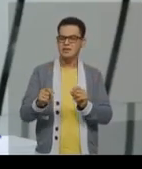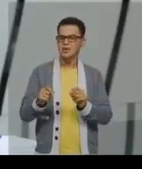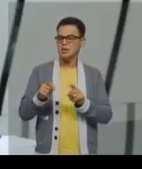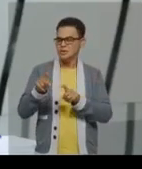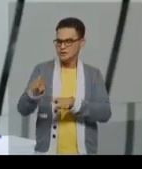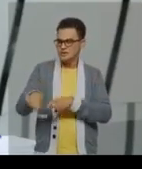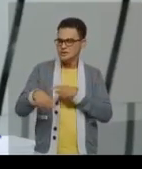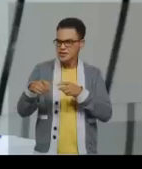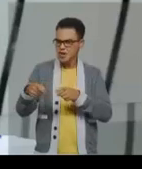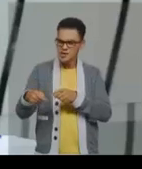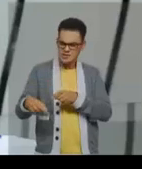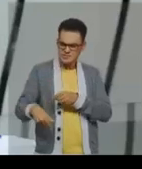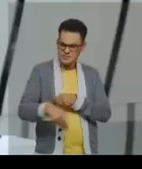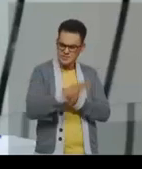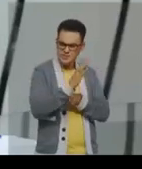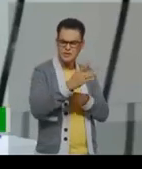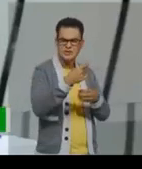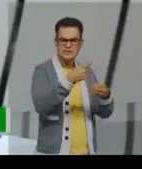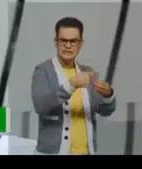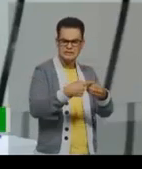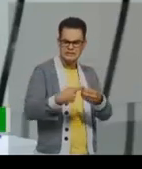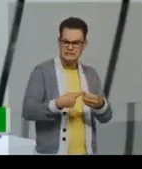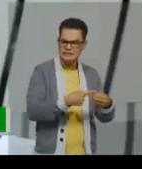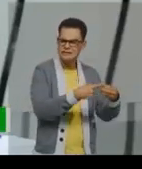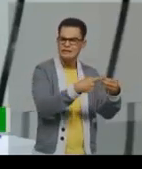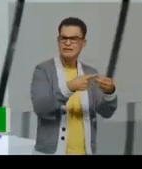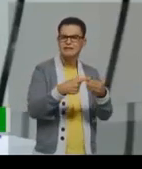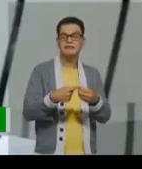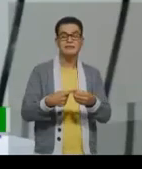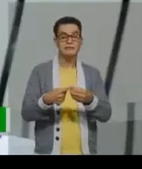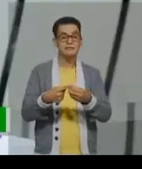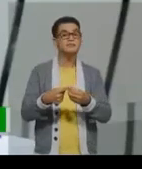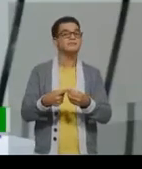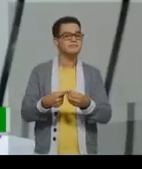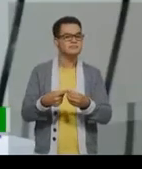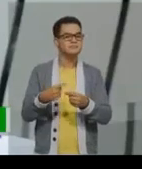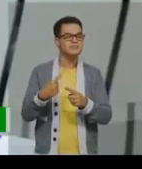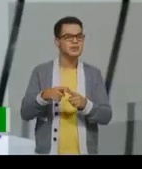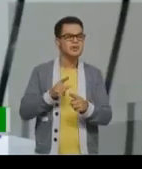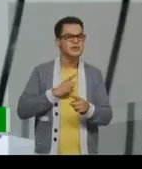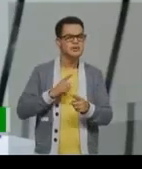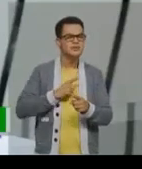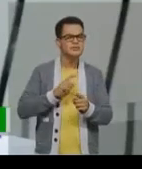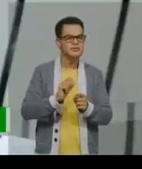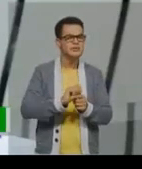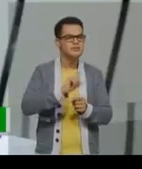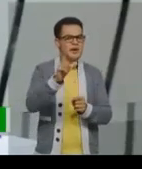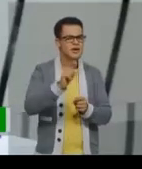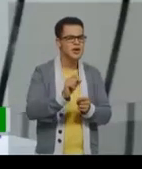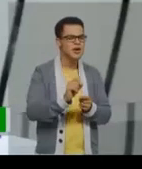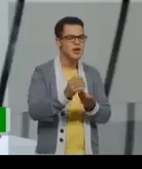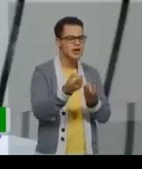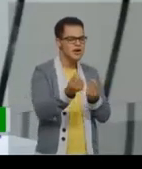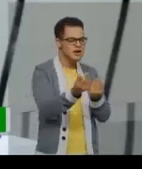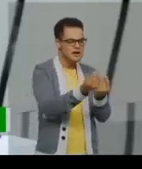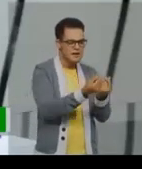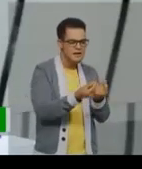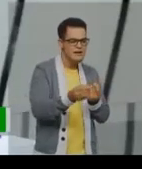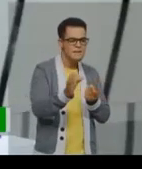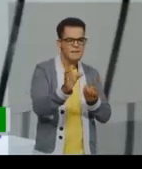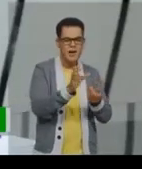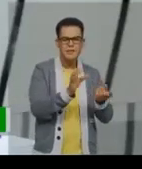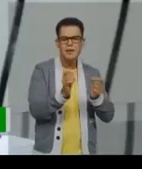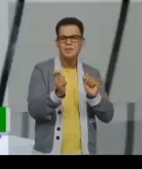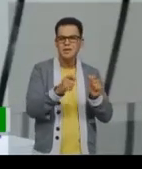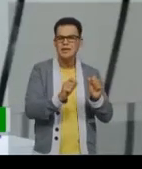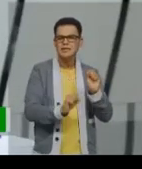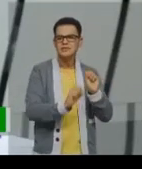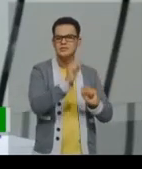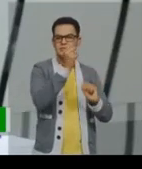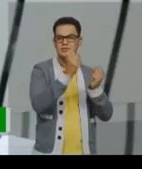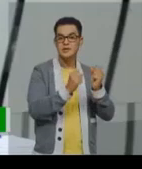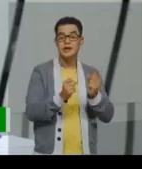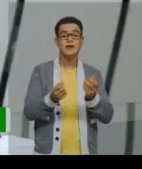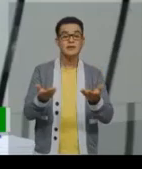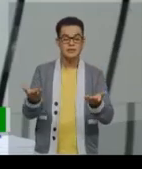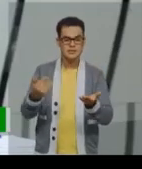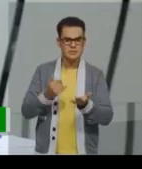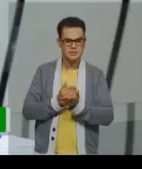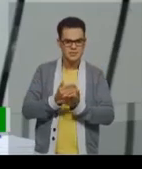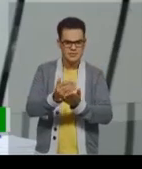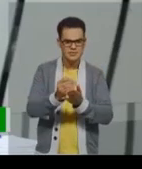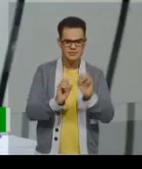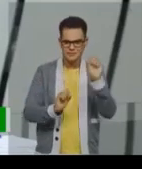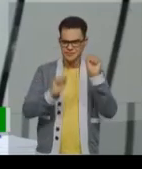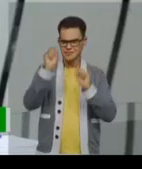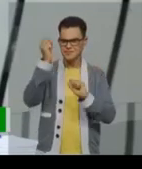cidade, o maior acesso a recursos aí para que pudesse industrializar. Então, no momento inicial da Revolução